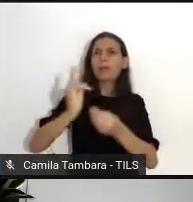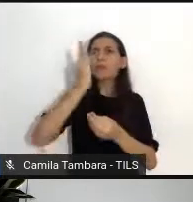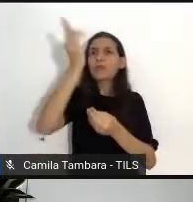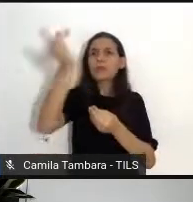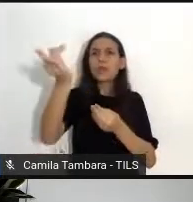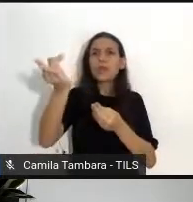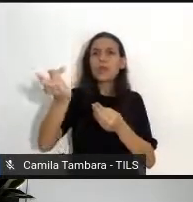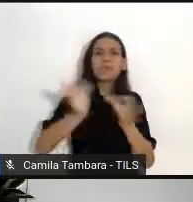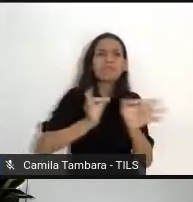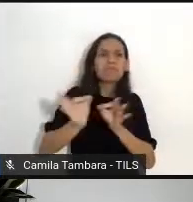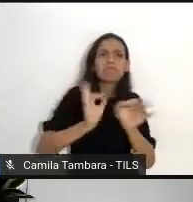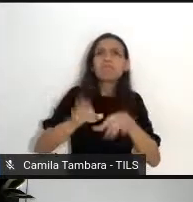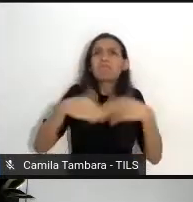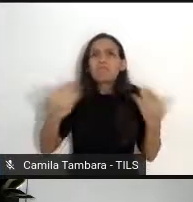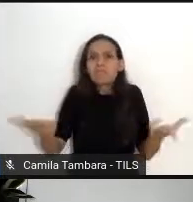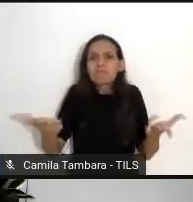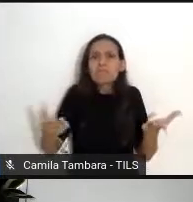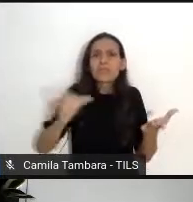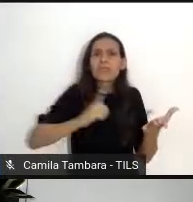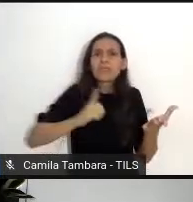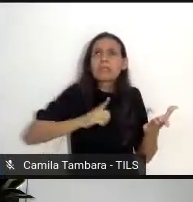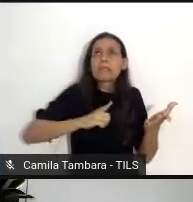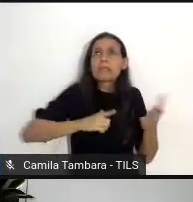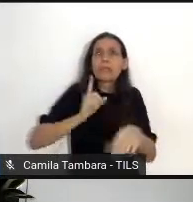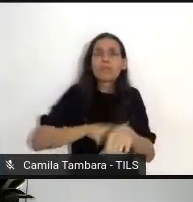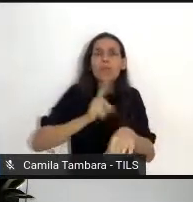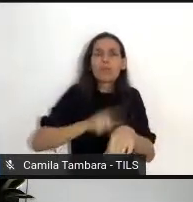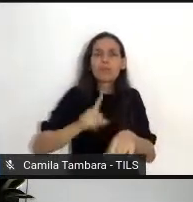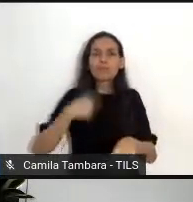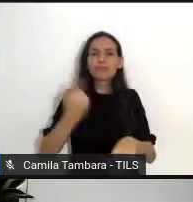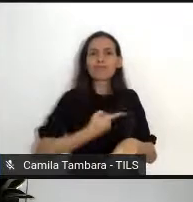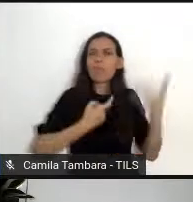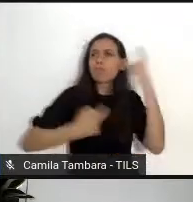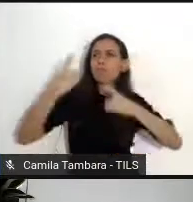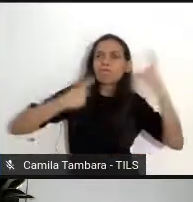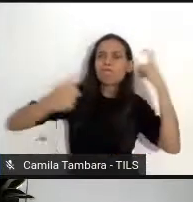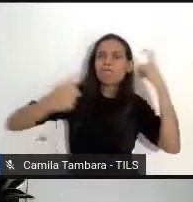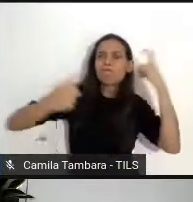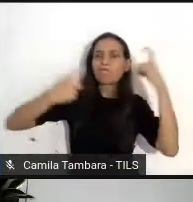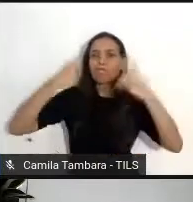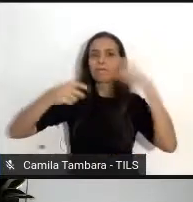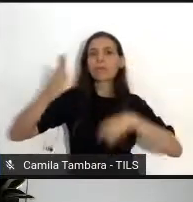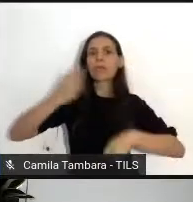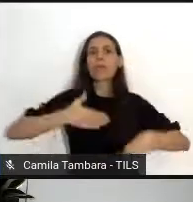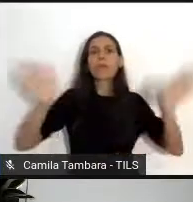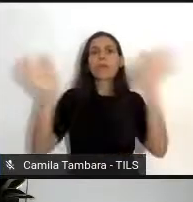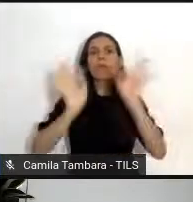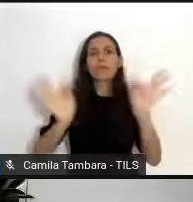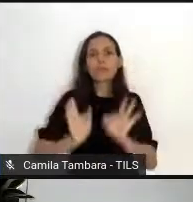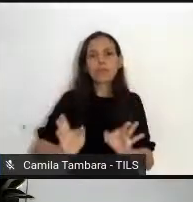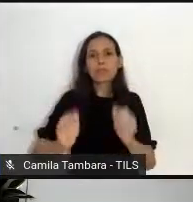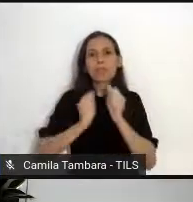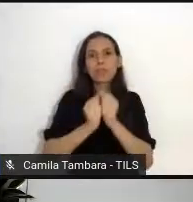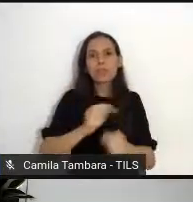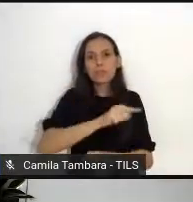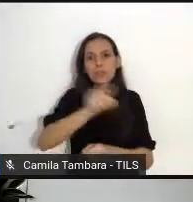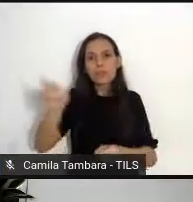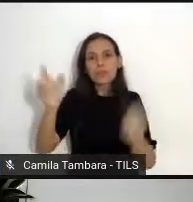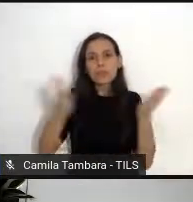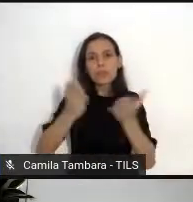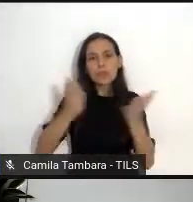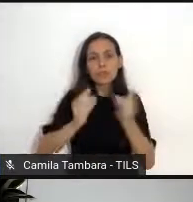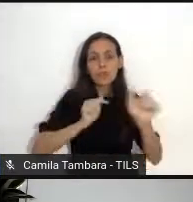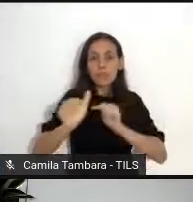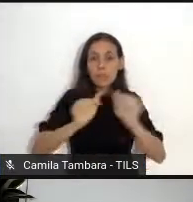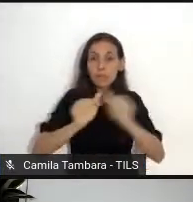realmente tem hora que a gente fica um pouquinho tenso, né? E a minha felicidade de estar aqui hoje é de trabalhar numa